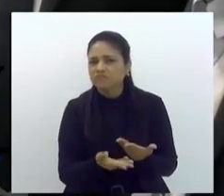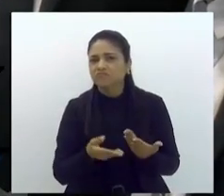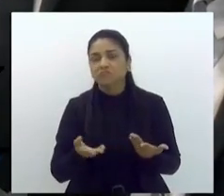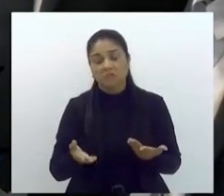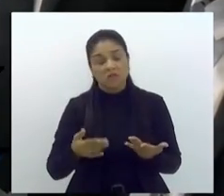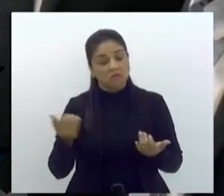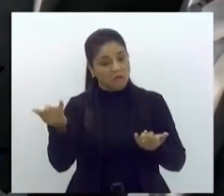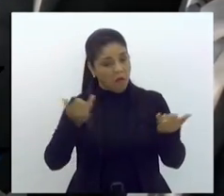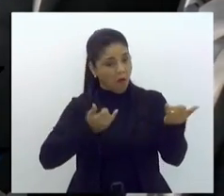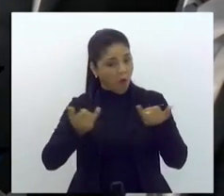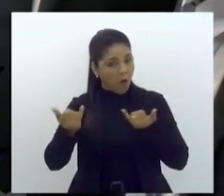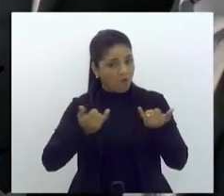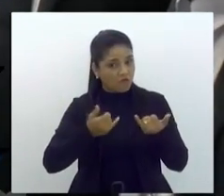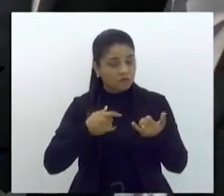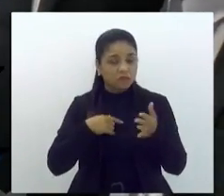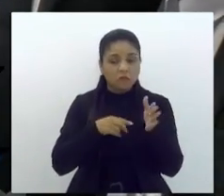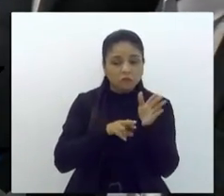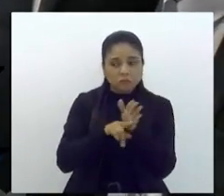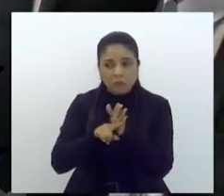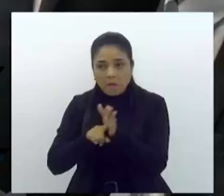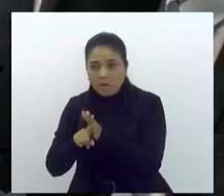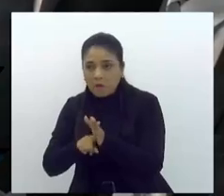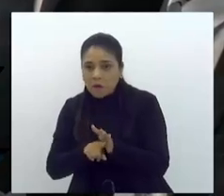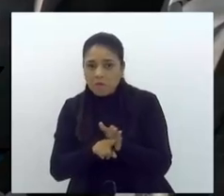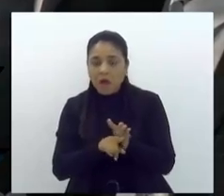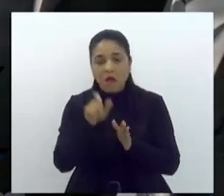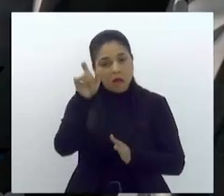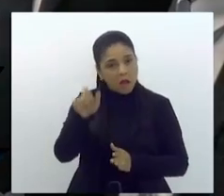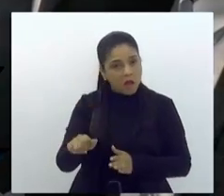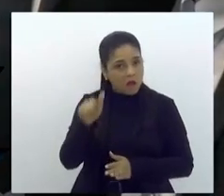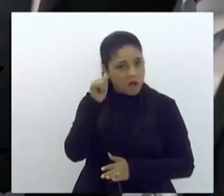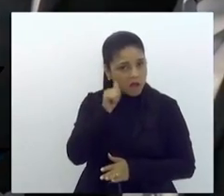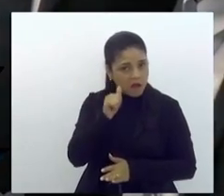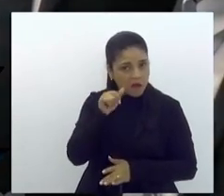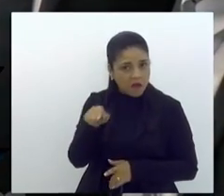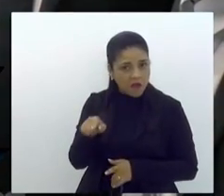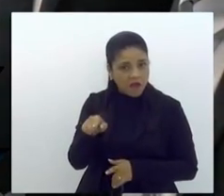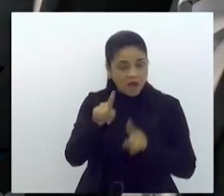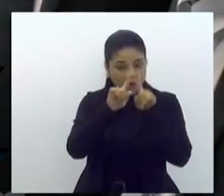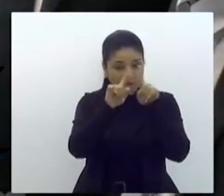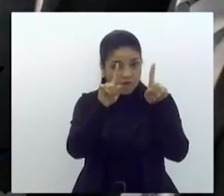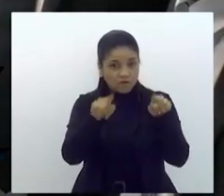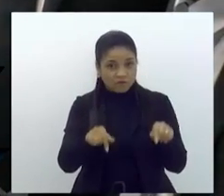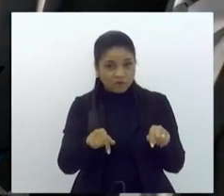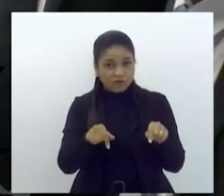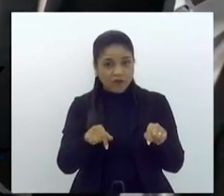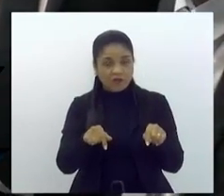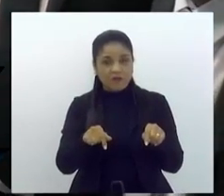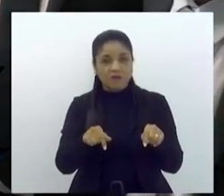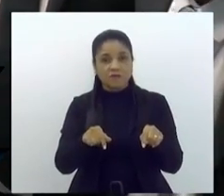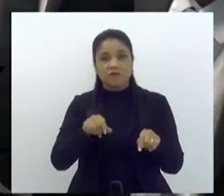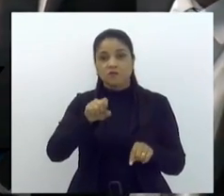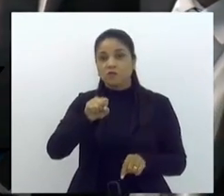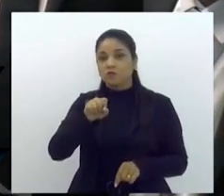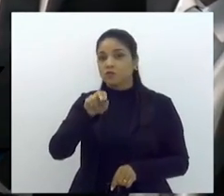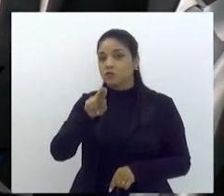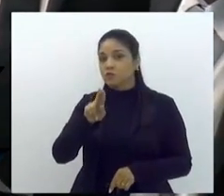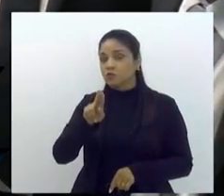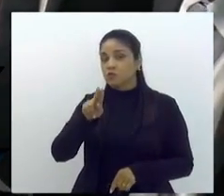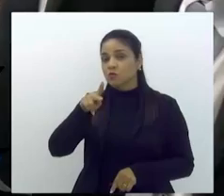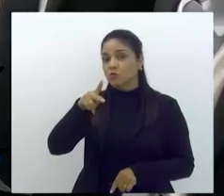aí estamos apurando ainda que é bem pouco tempo essa senhora era funcionária da SuperVia que ganhava